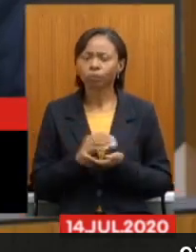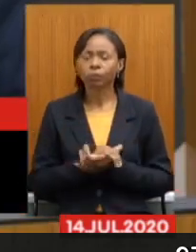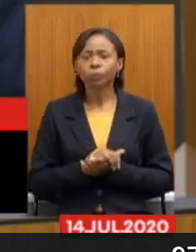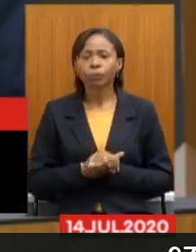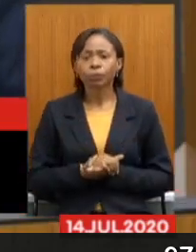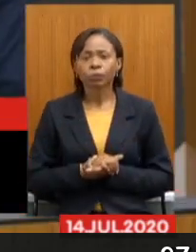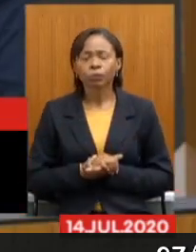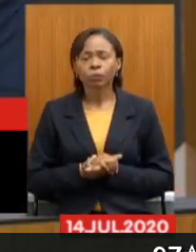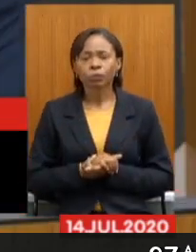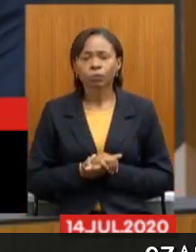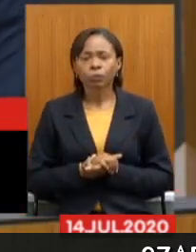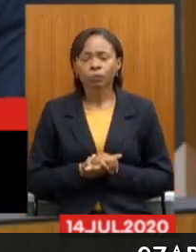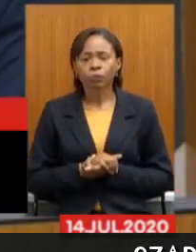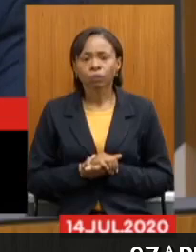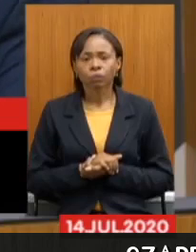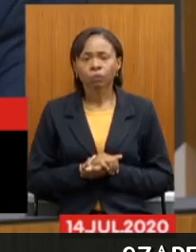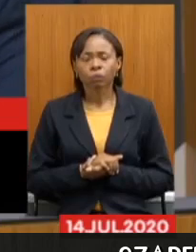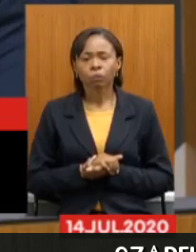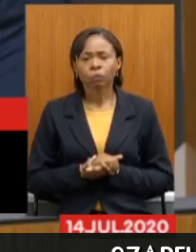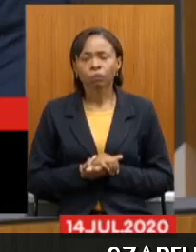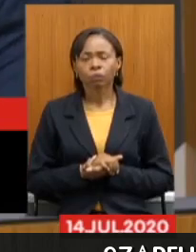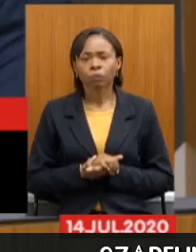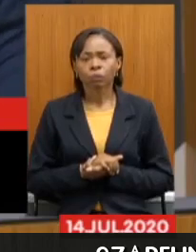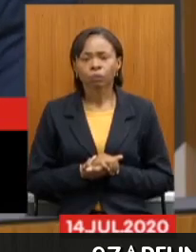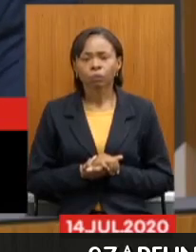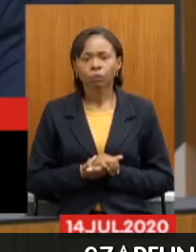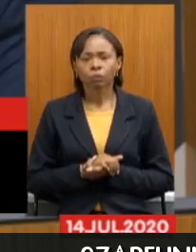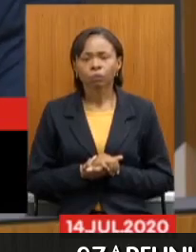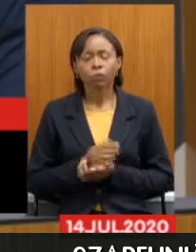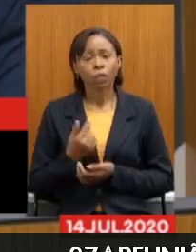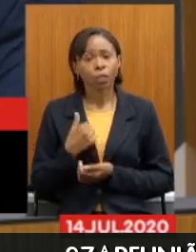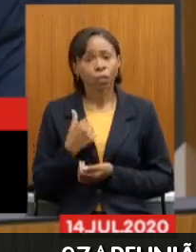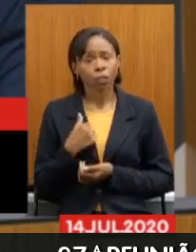tenho, nos últimos dias, me dirigido